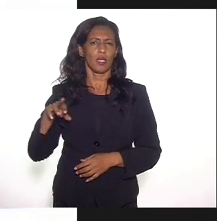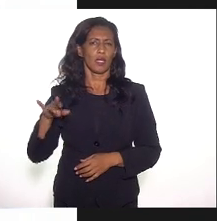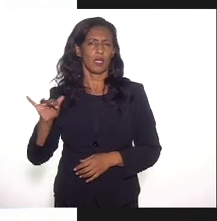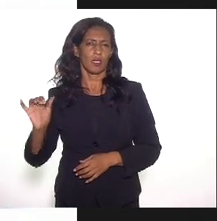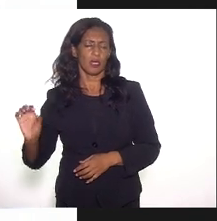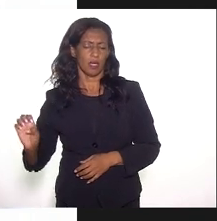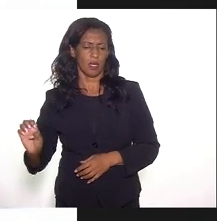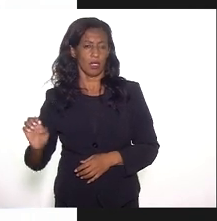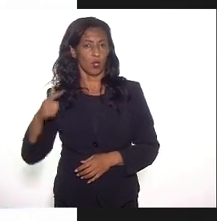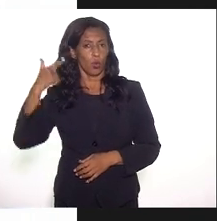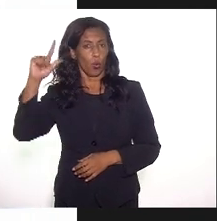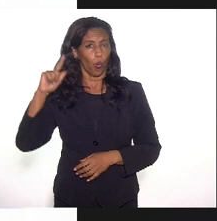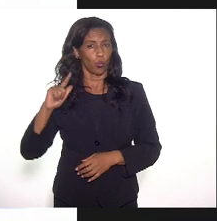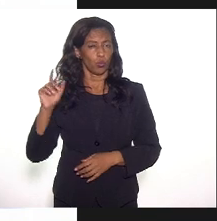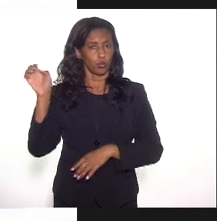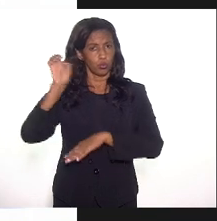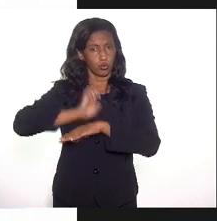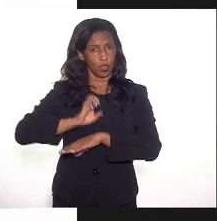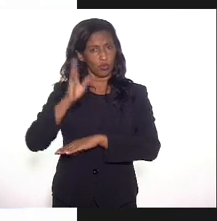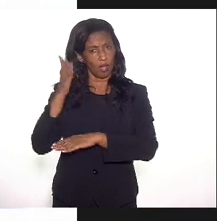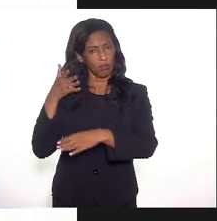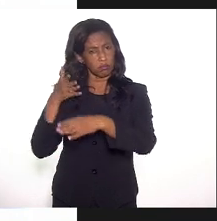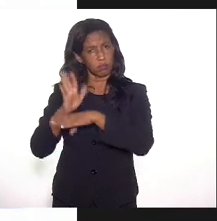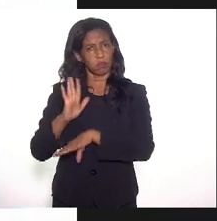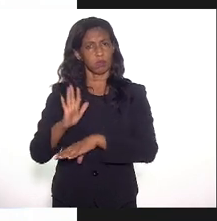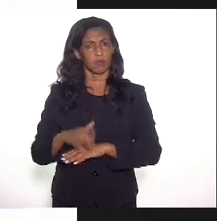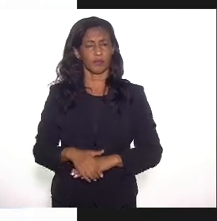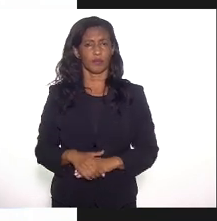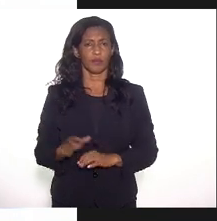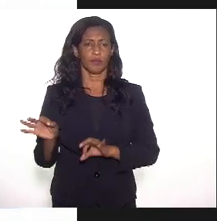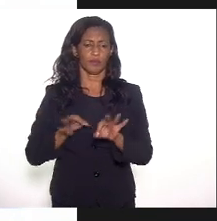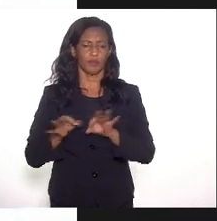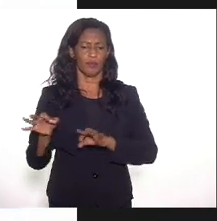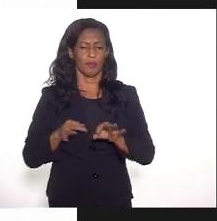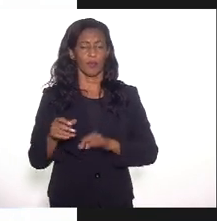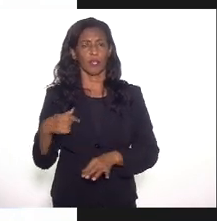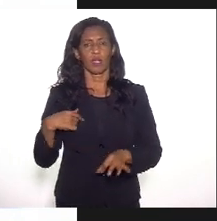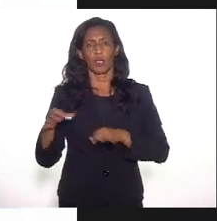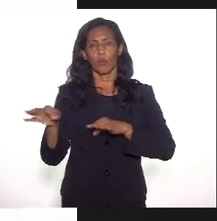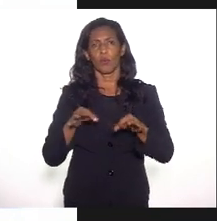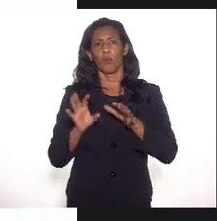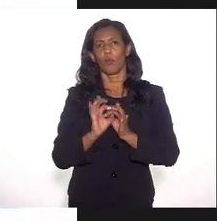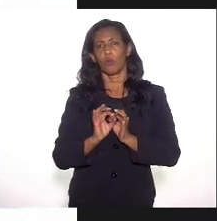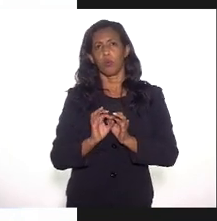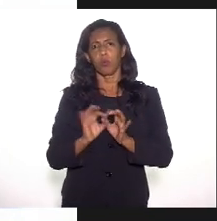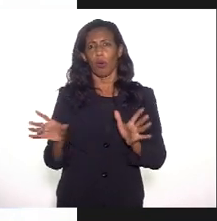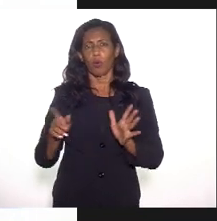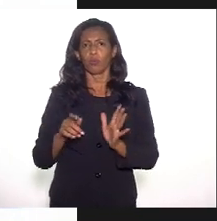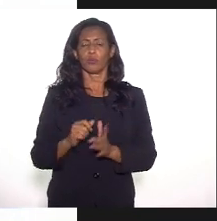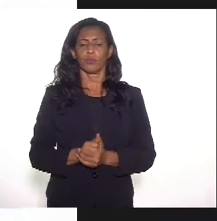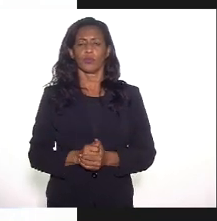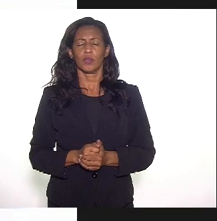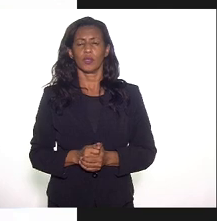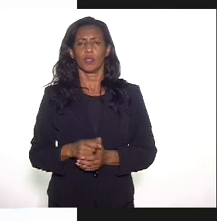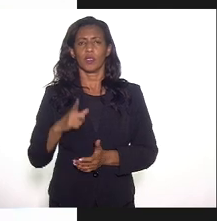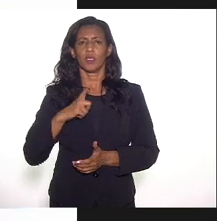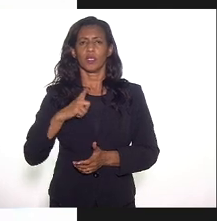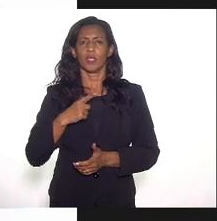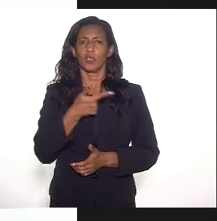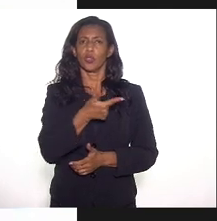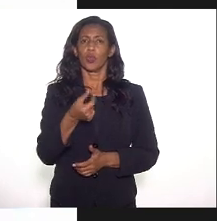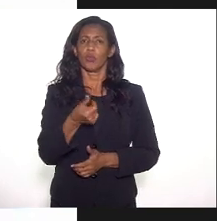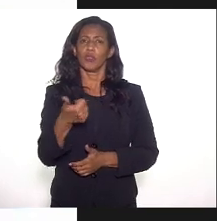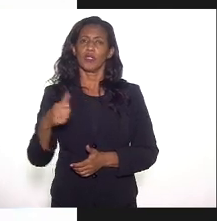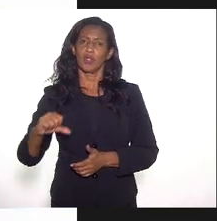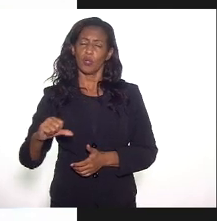outros estados já aprovaram esse projeto, que é um projeto autorizativo e que ele é de